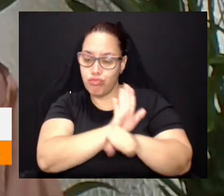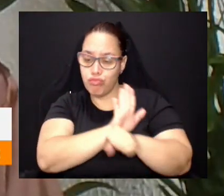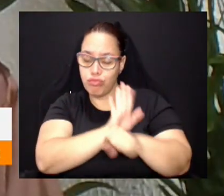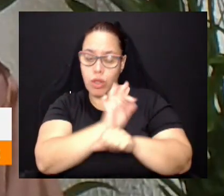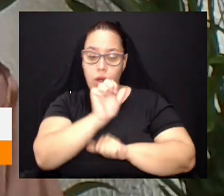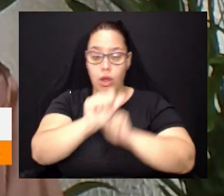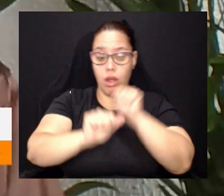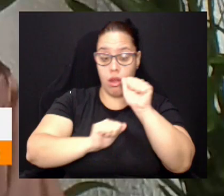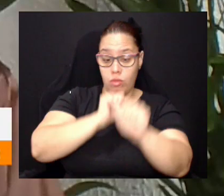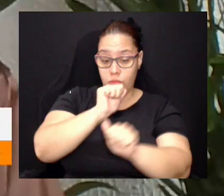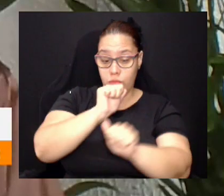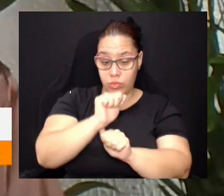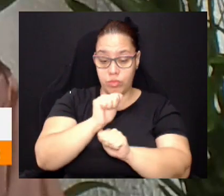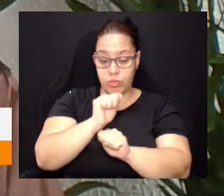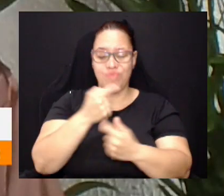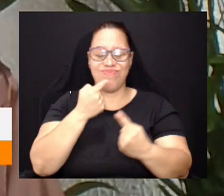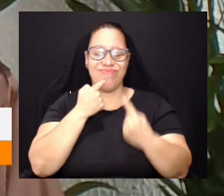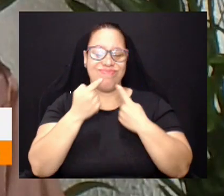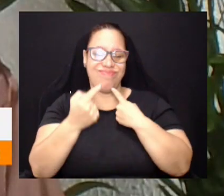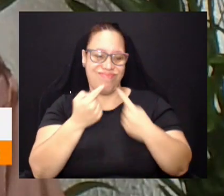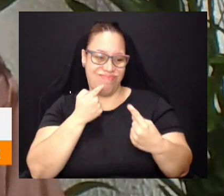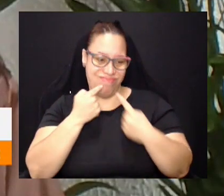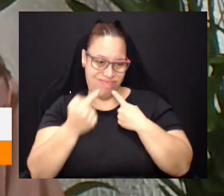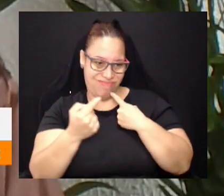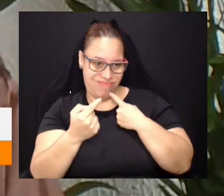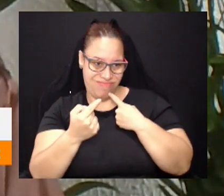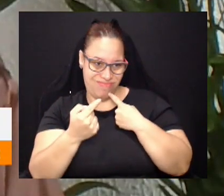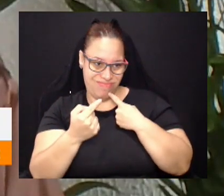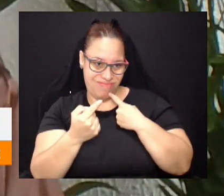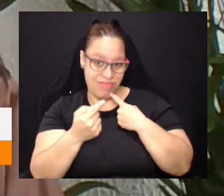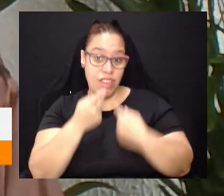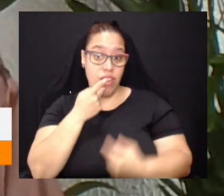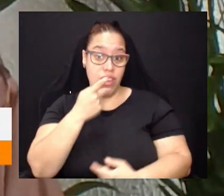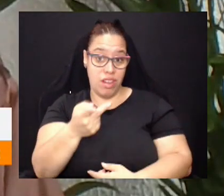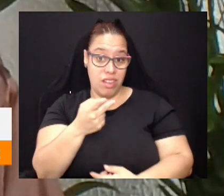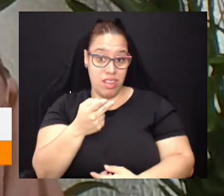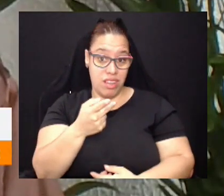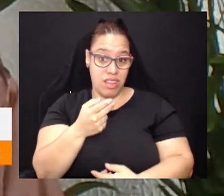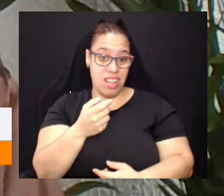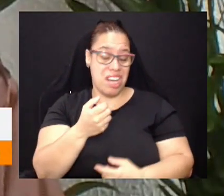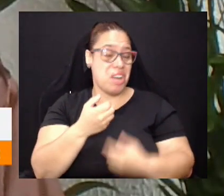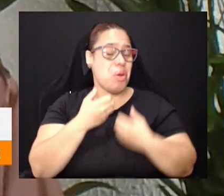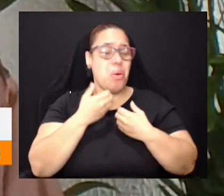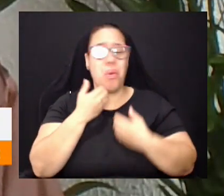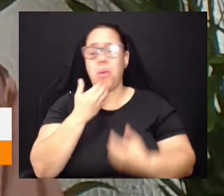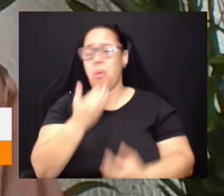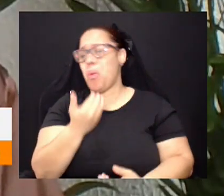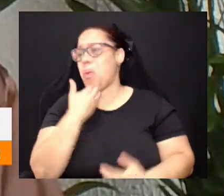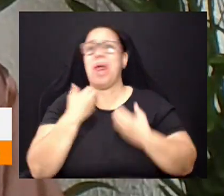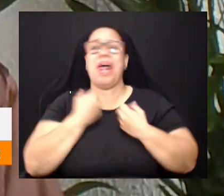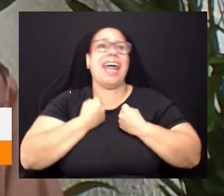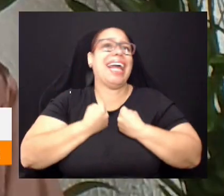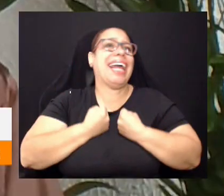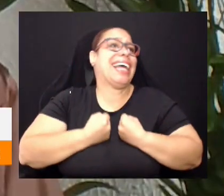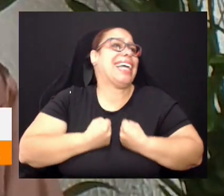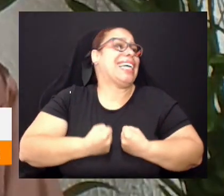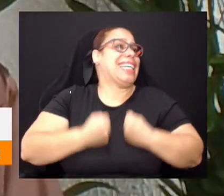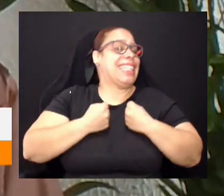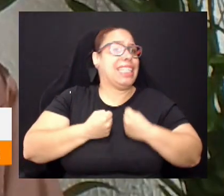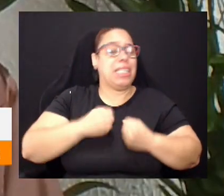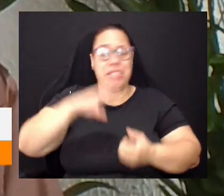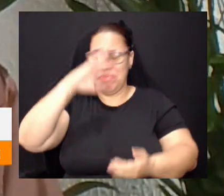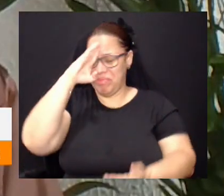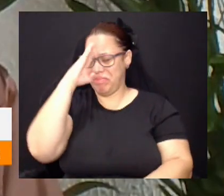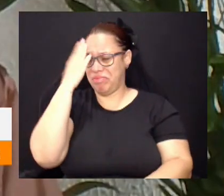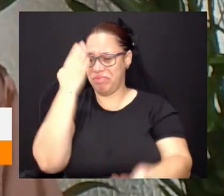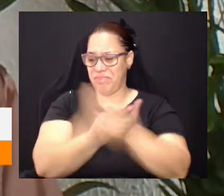de dialogar. Mas ele se torna insustentável quando a gente perde a crença de que